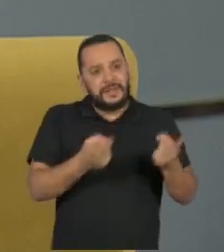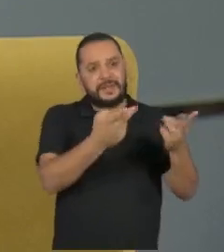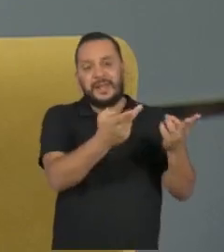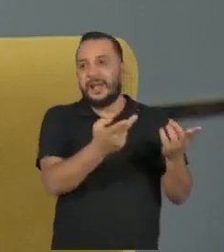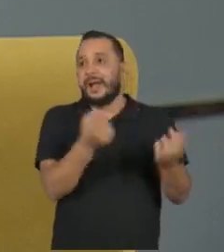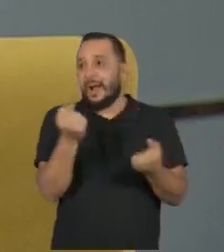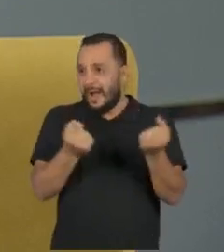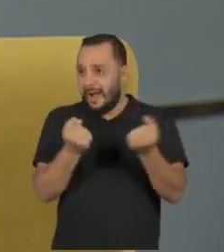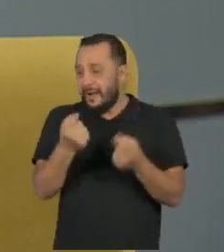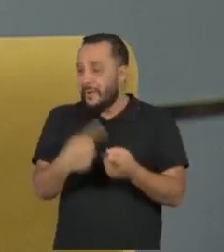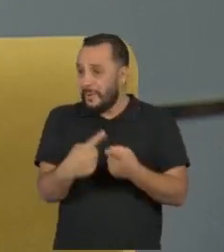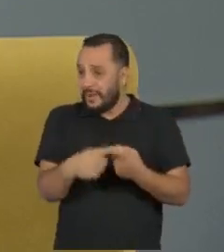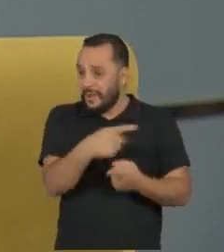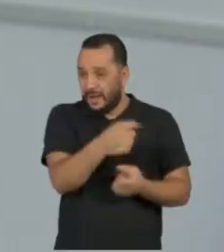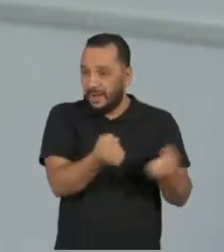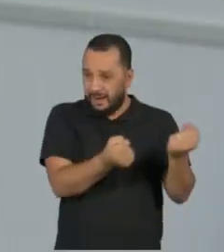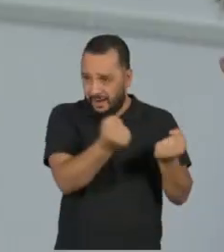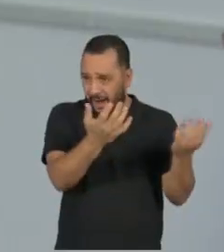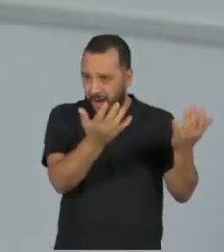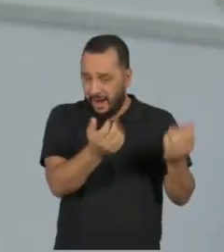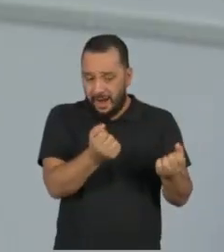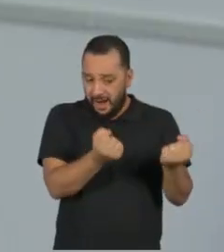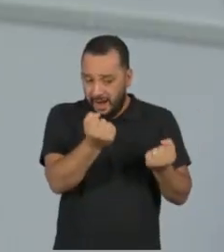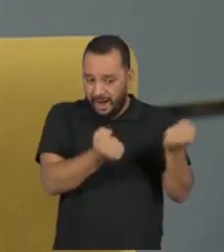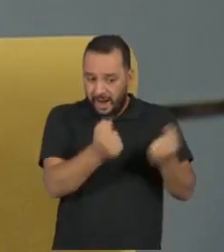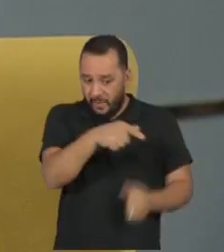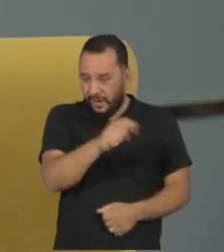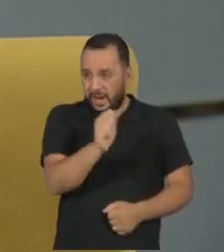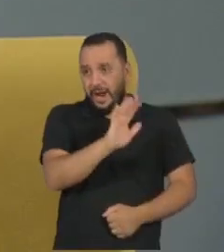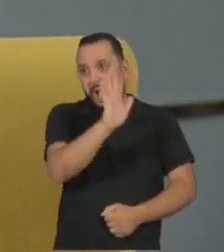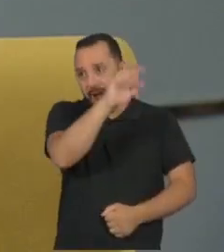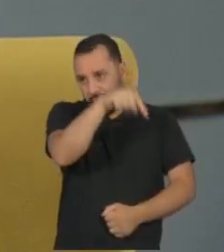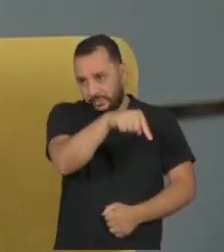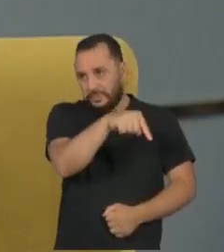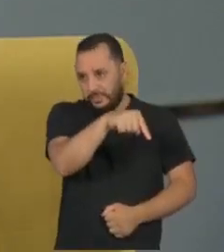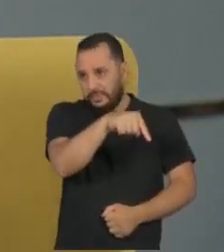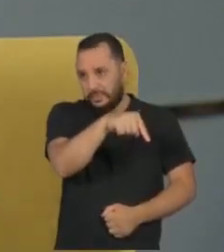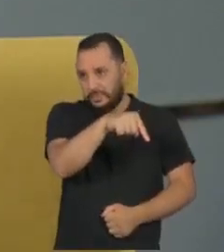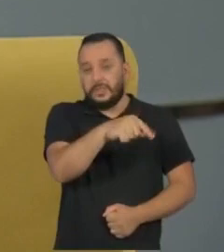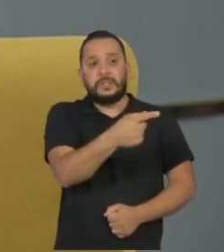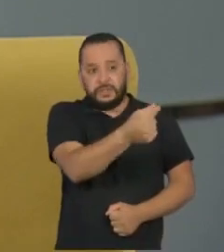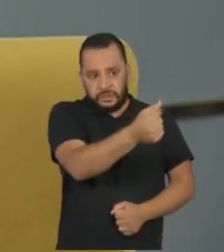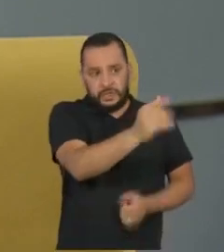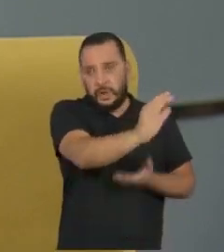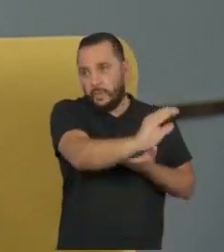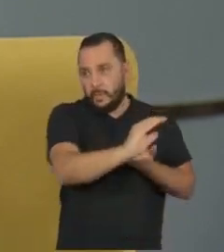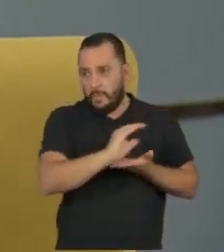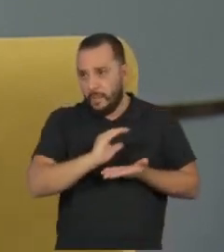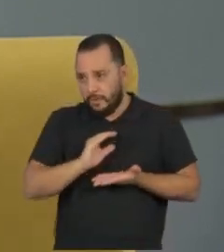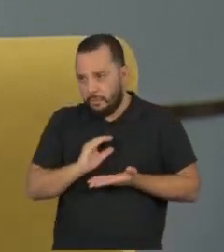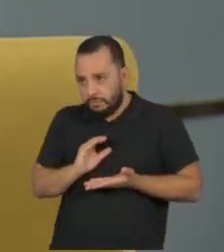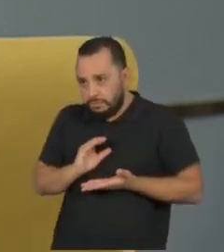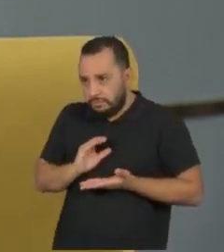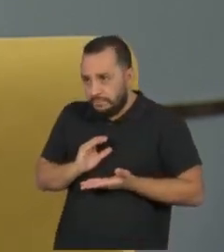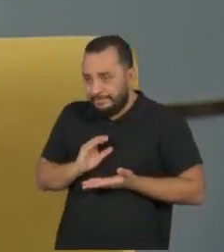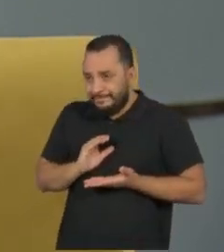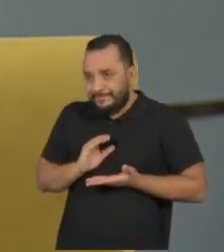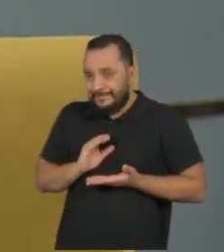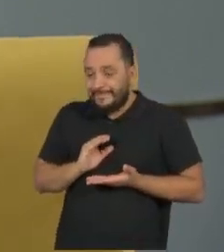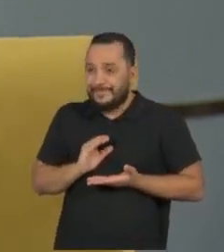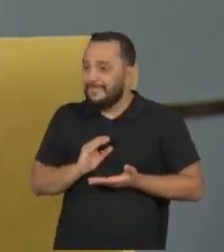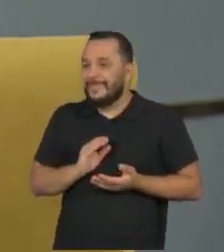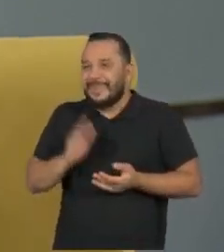carro, além de ter algum valor, se você vender, vai gerar entrada de caixa. Vai